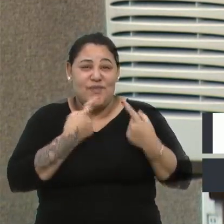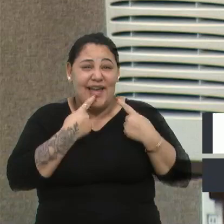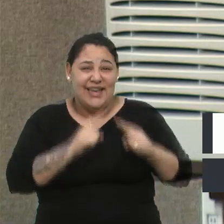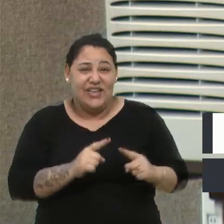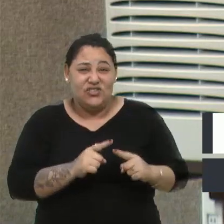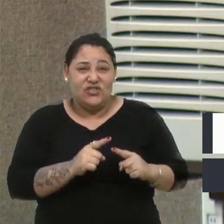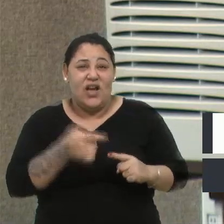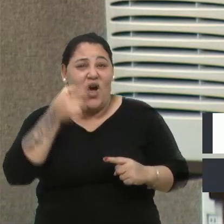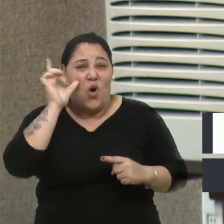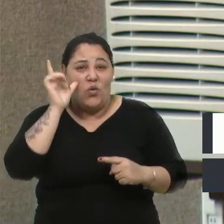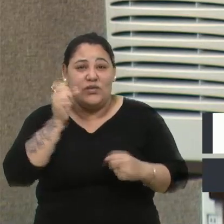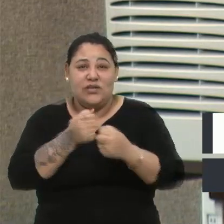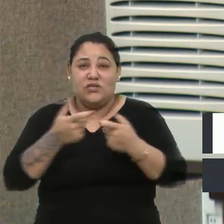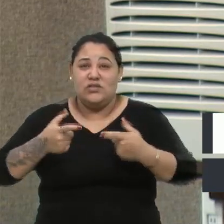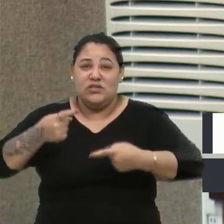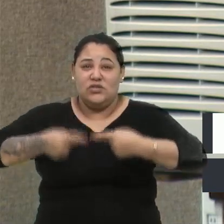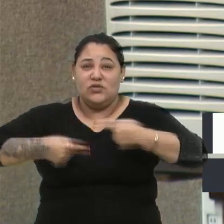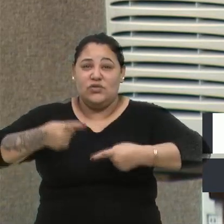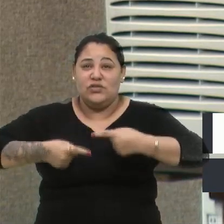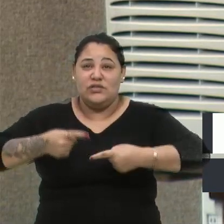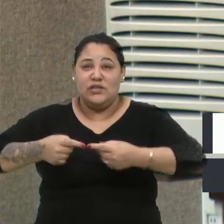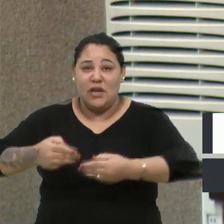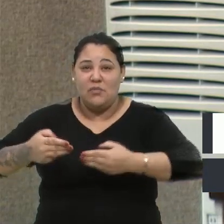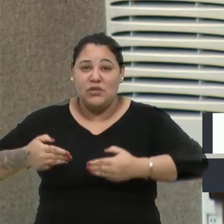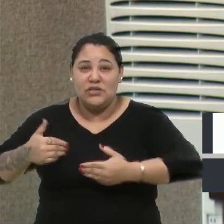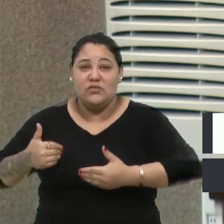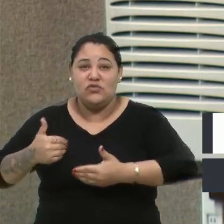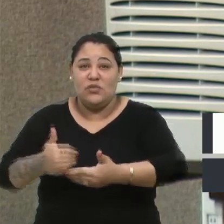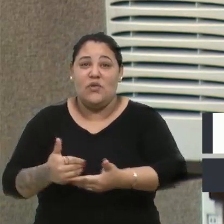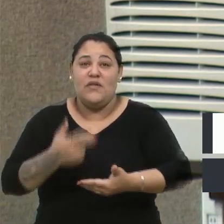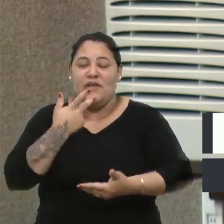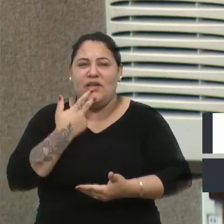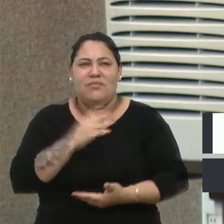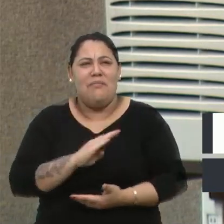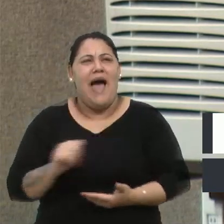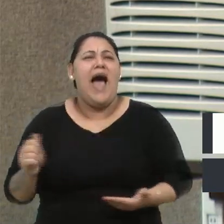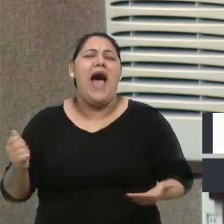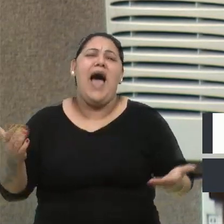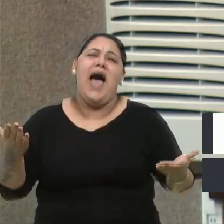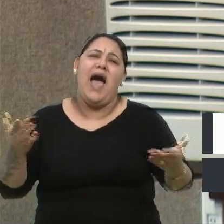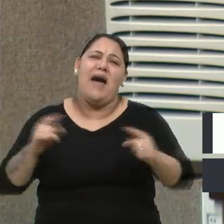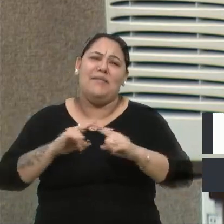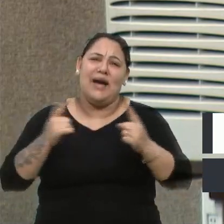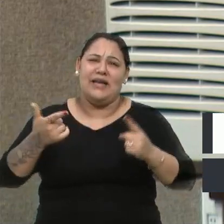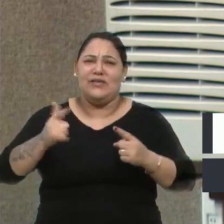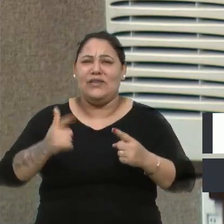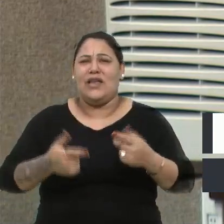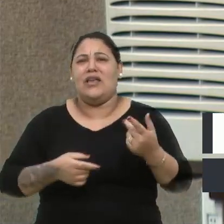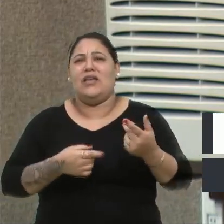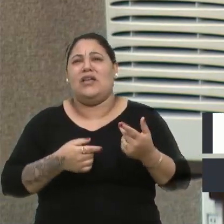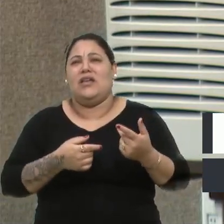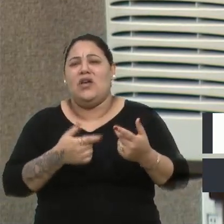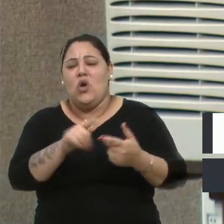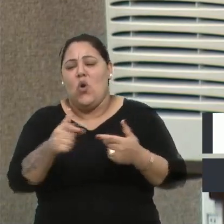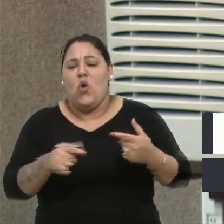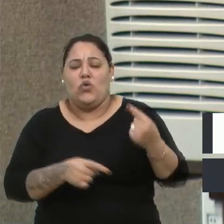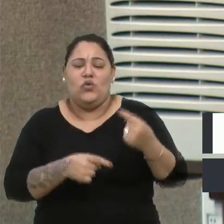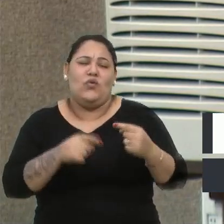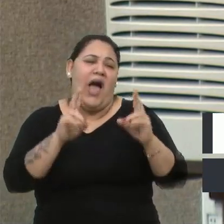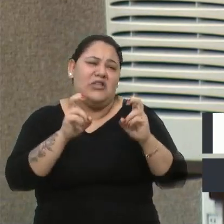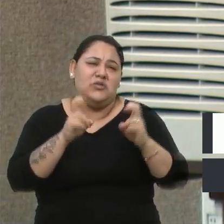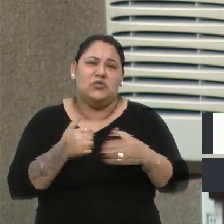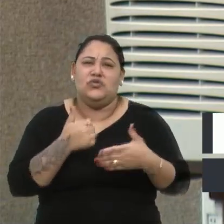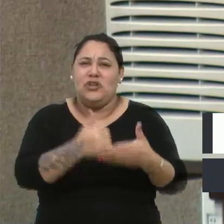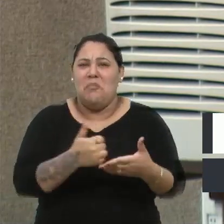né, referente à moção de apoio, né, dizendo, mas não tem outro assunto para debater, a moção de apoio a